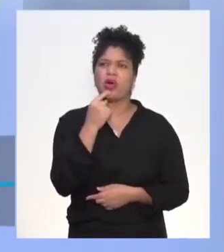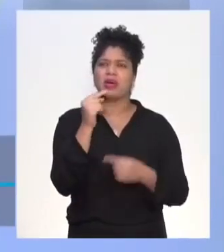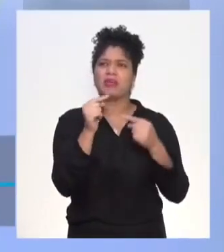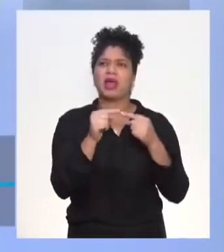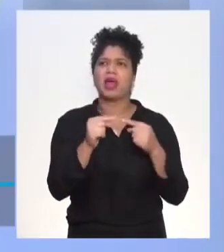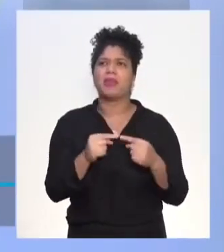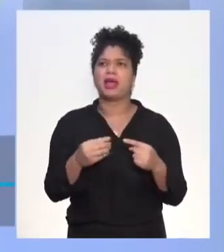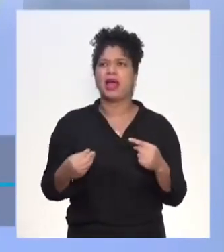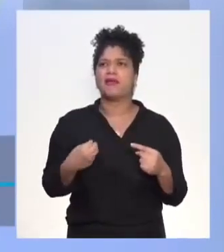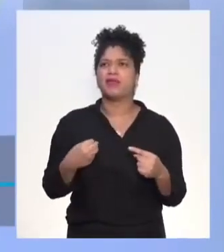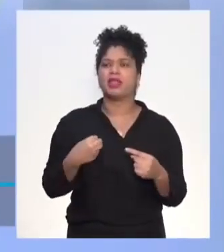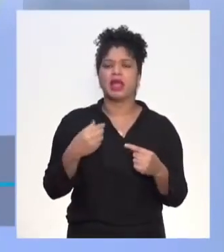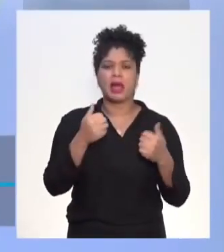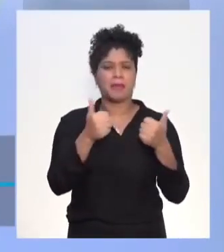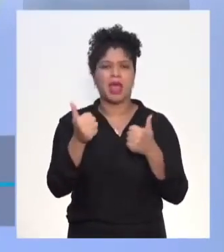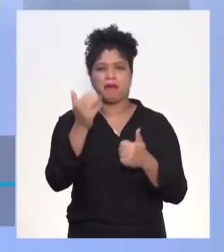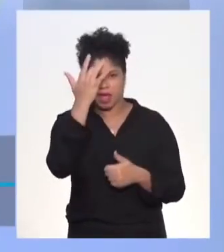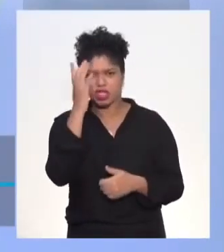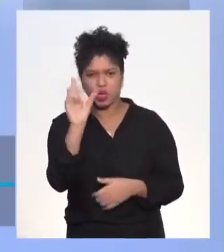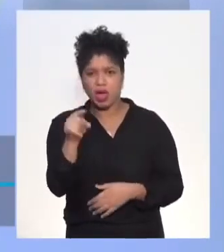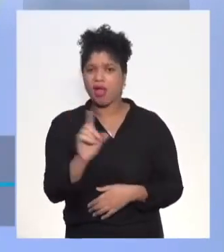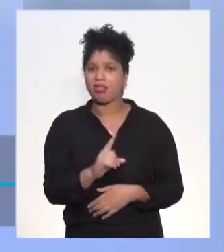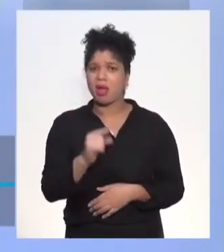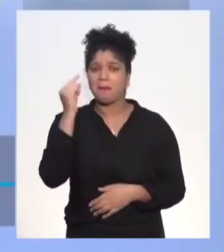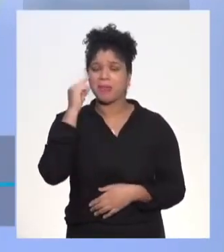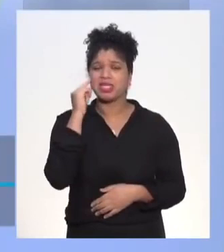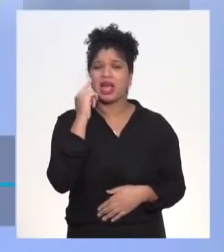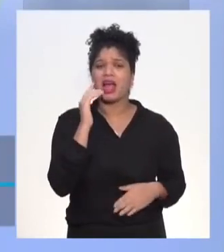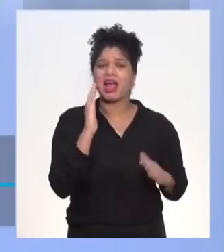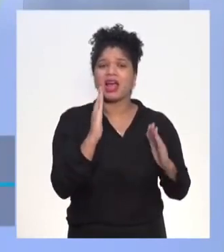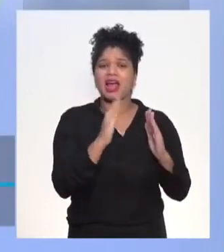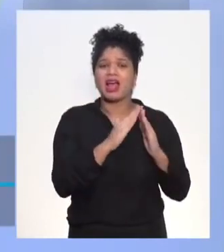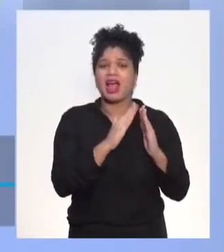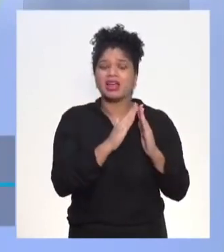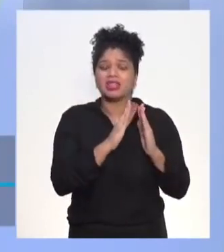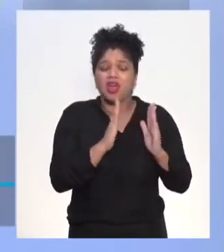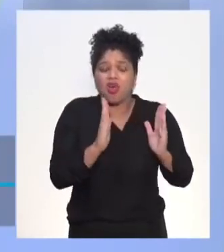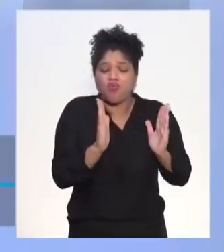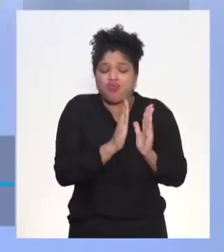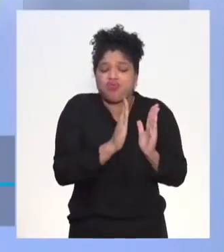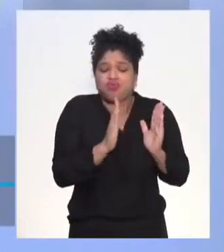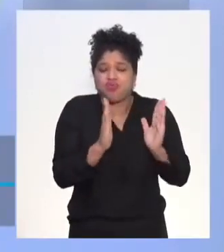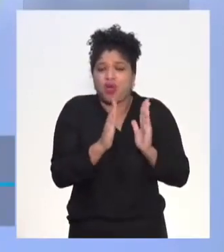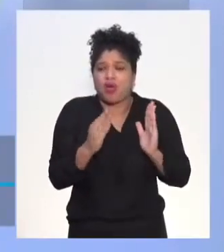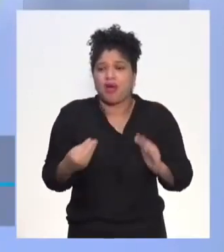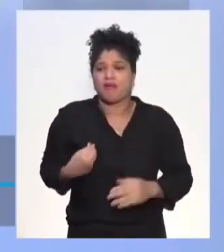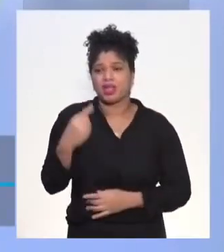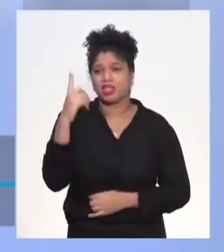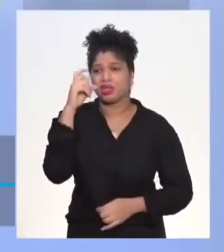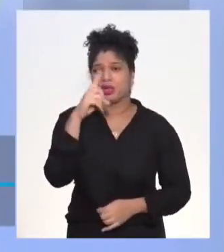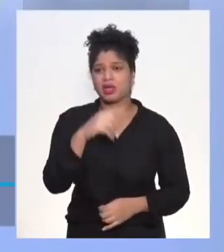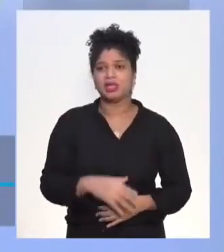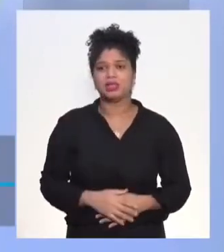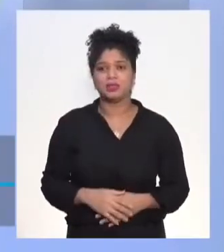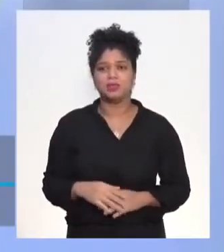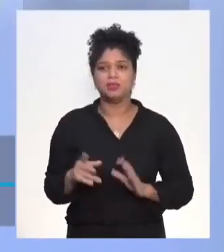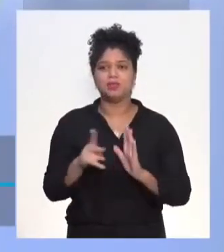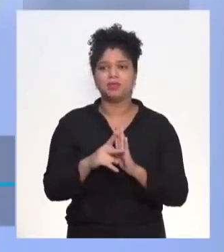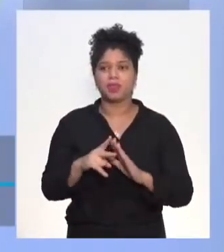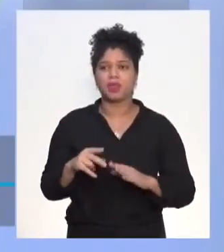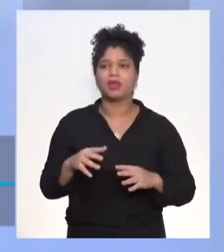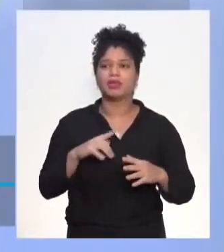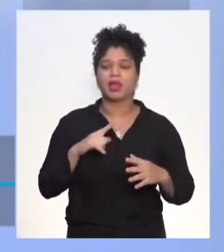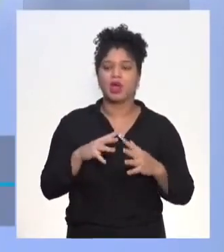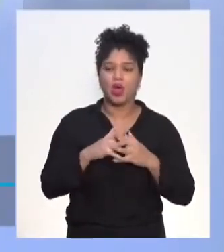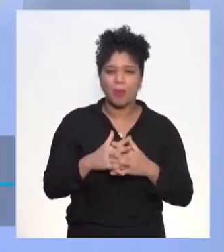a vida das pessoas ali será uma vida fácil. Você imagina que o espaço vai influenciar as pessoas de maneira complicada, a ter